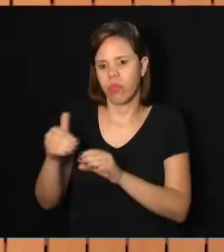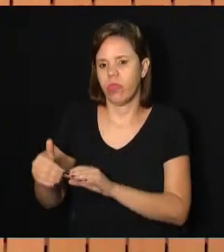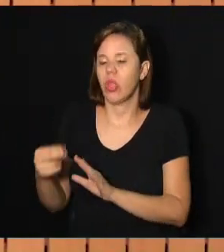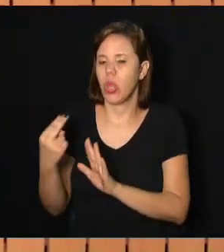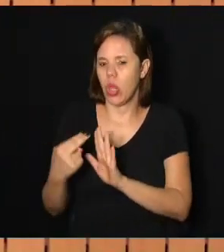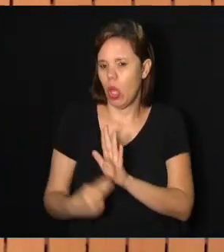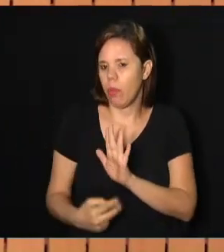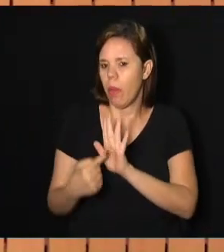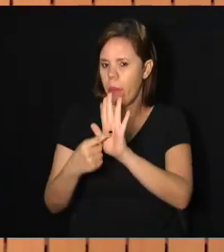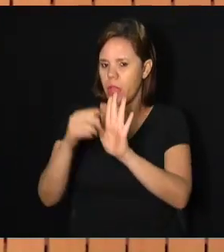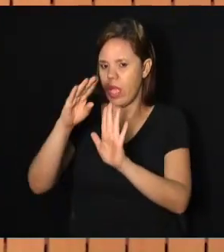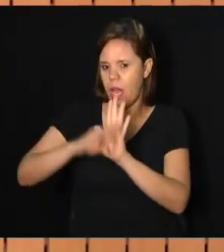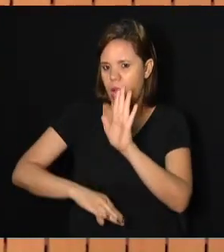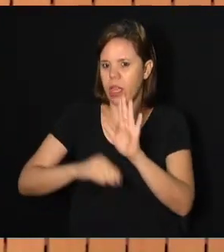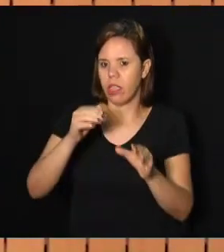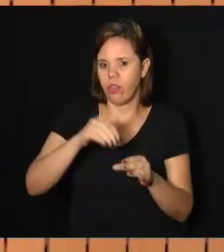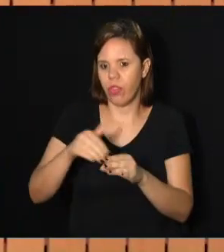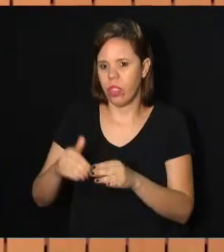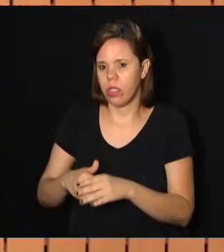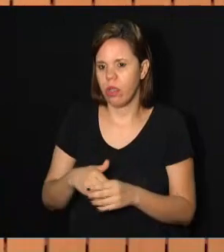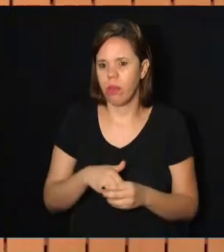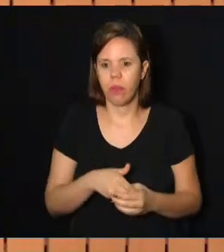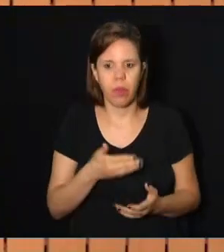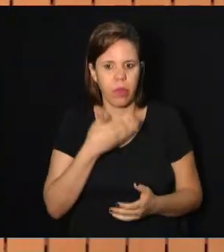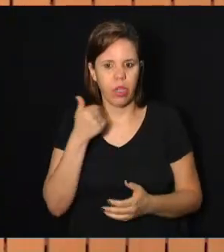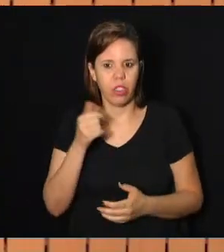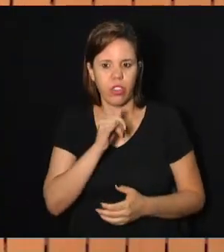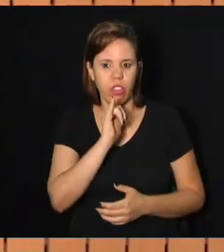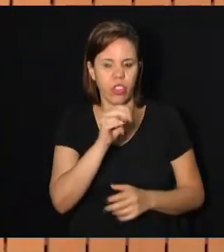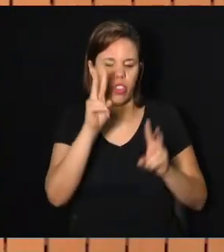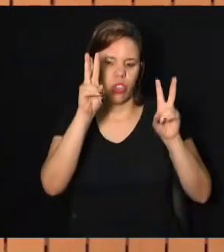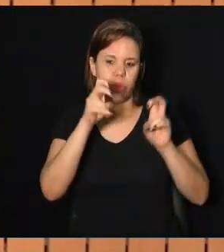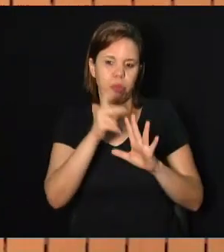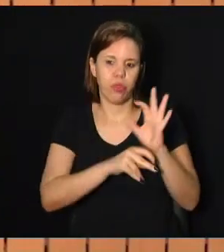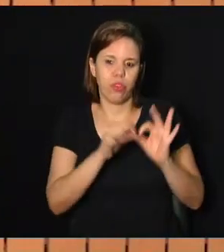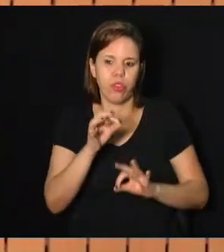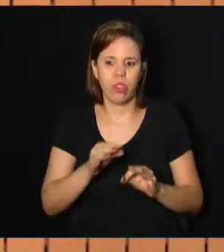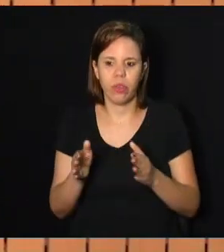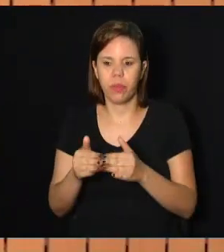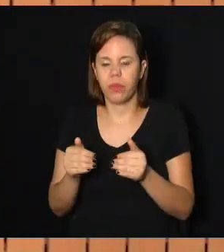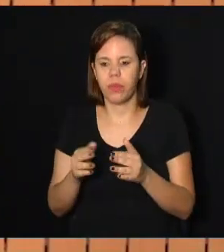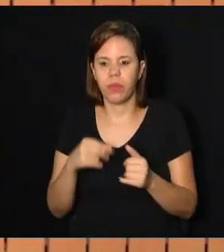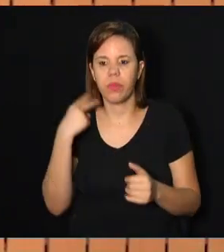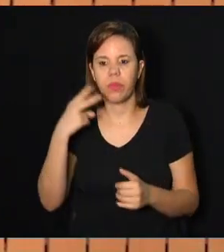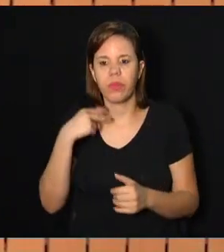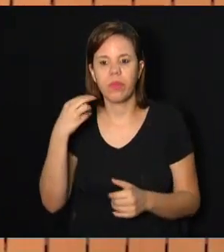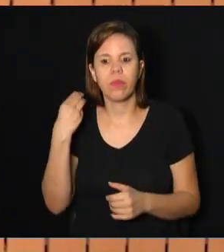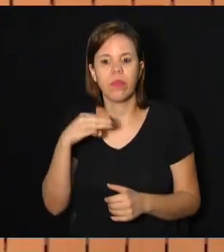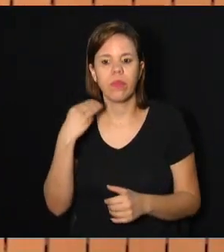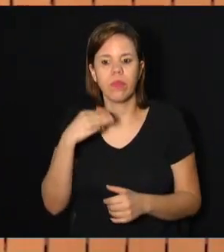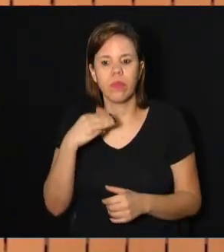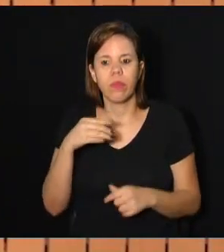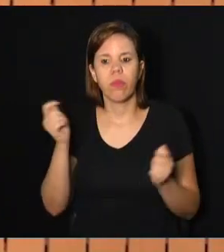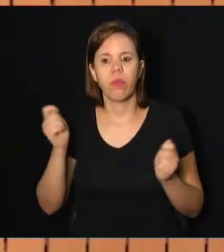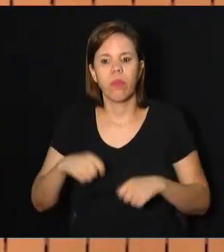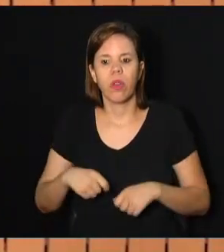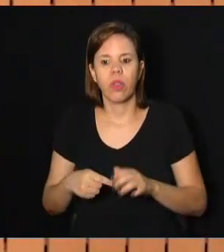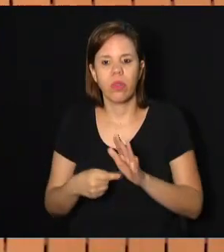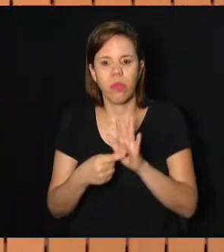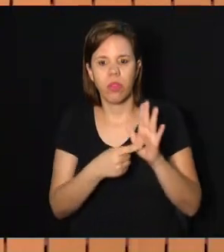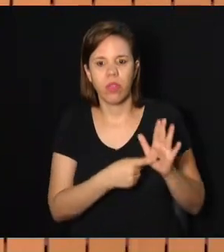consignado na ata de votação. Mas, para melhor dizer sobre o projeto, eu peço a gentileza da vereadora Mariana Conte, se ela puder discorrer um